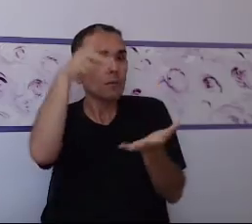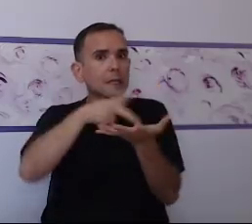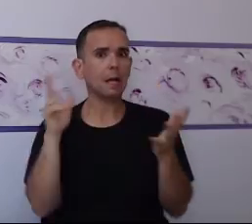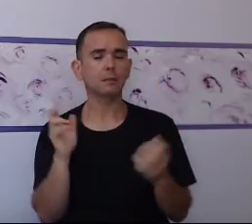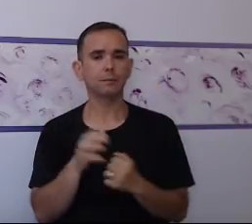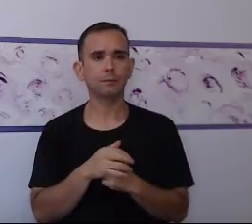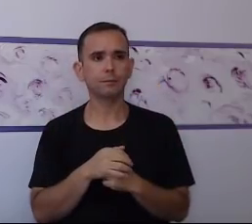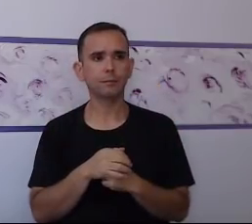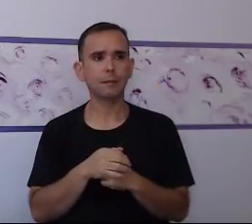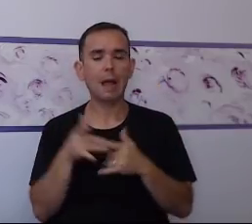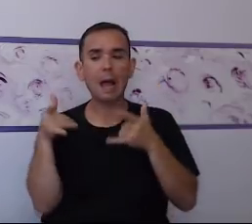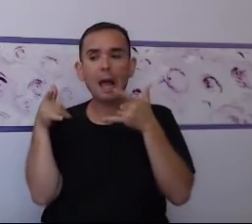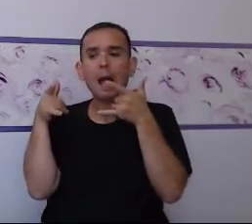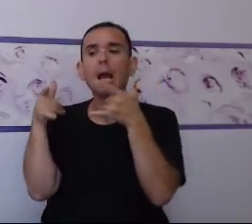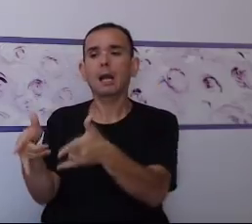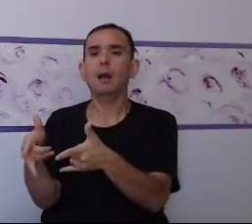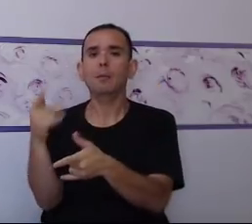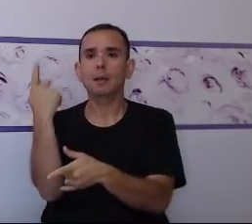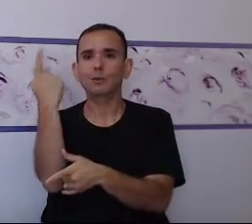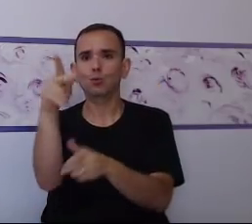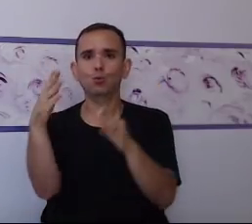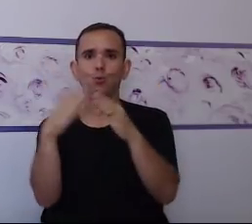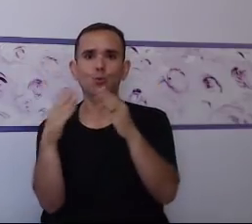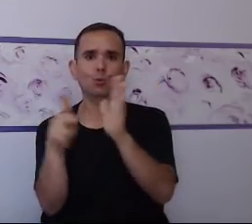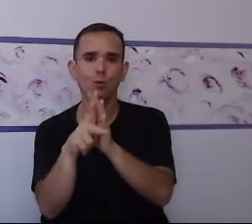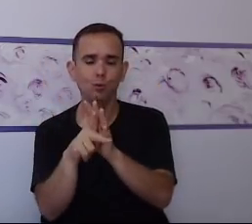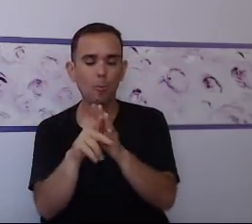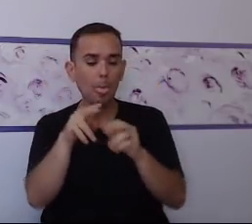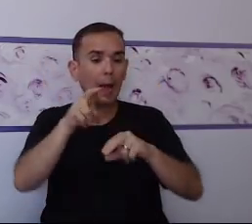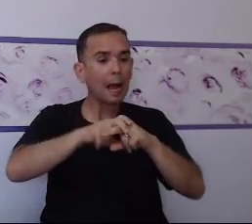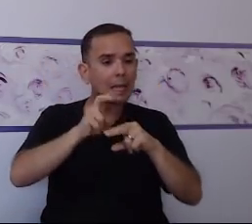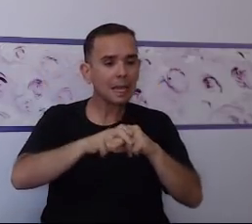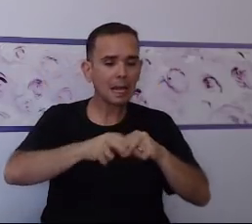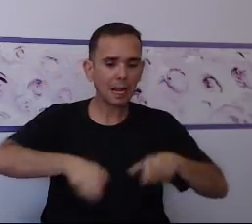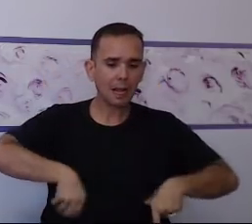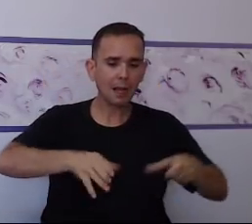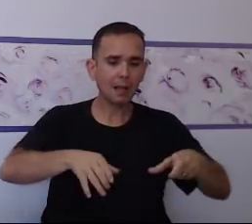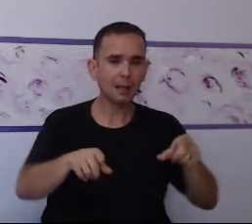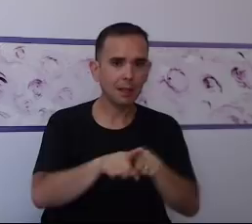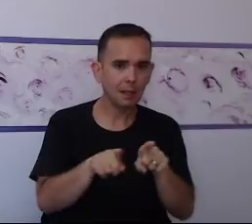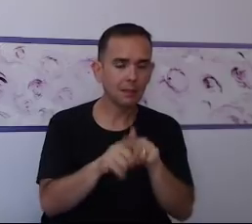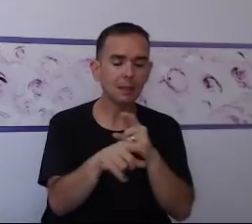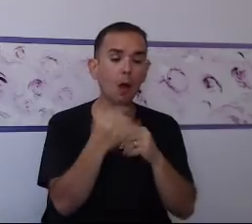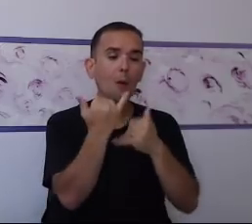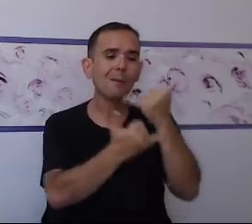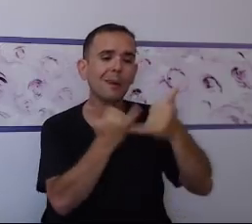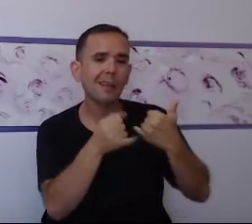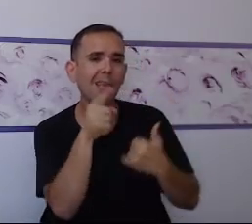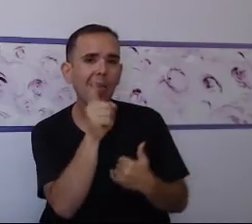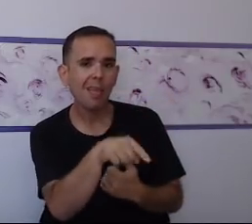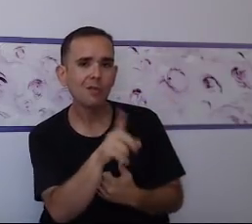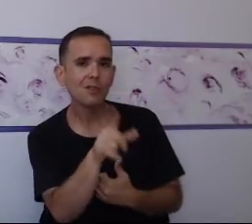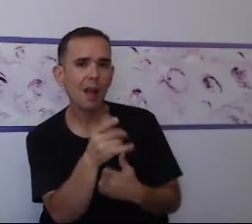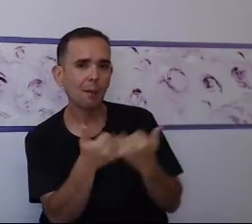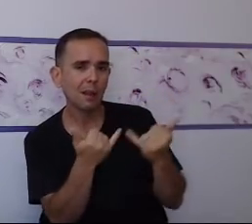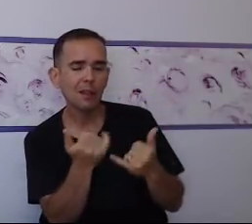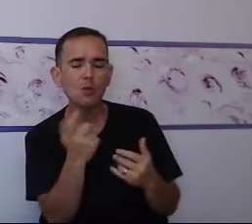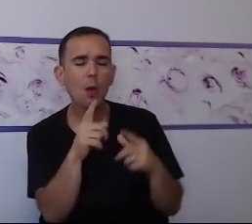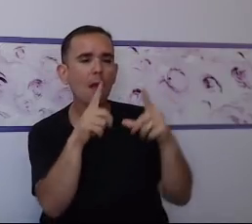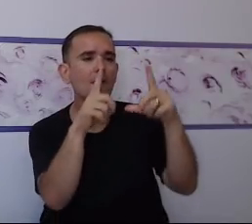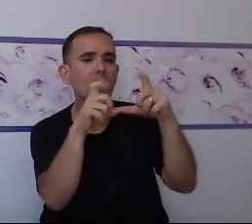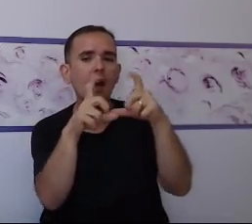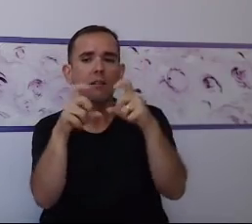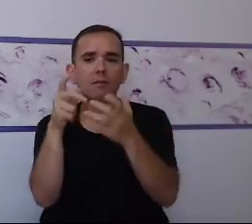A cama é a cama que ela dorme, a cadeira é a cadeira de rodas dela, o brinquedo é o brinquedo que ela brinca, não são as